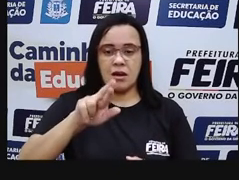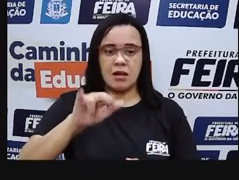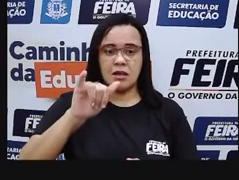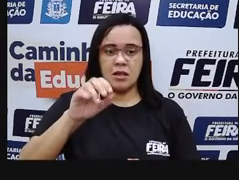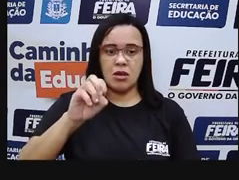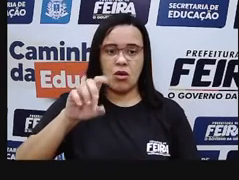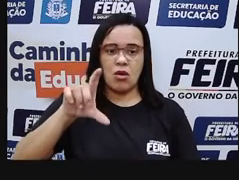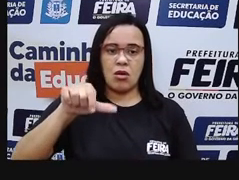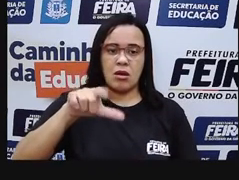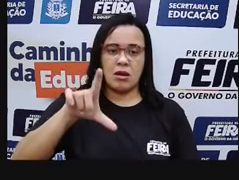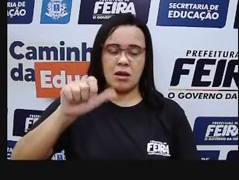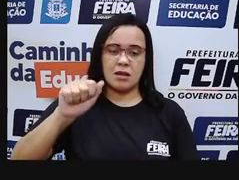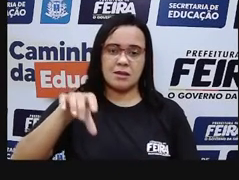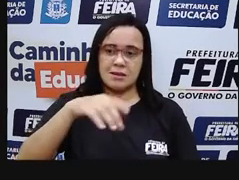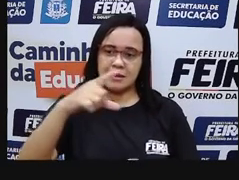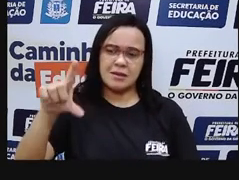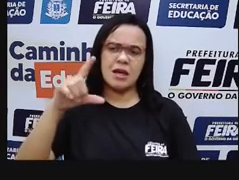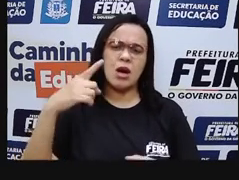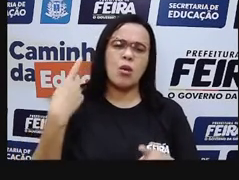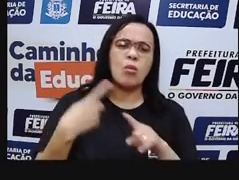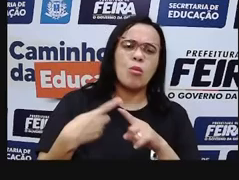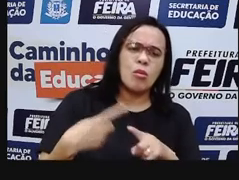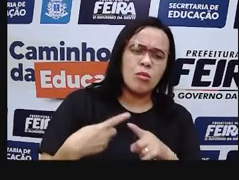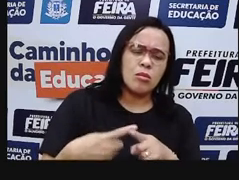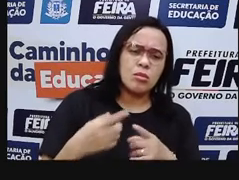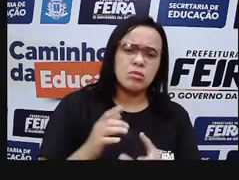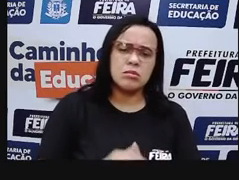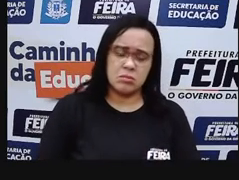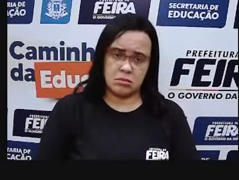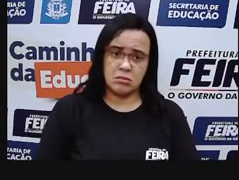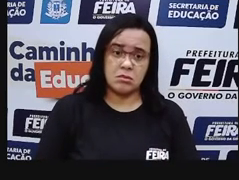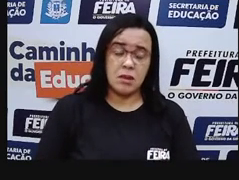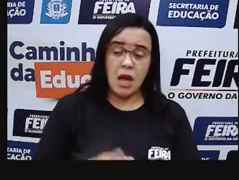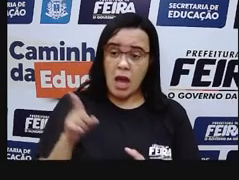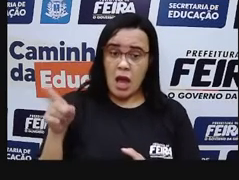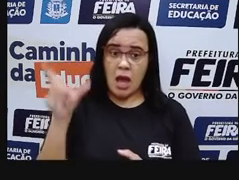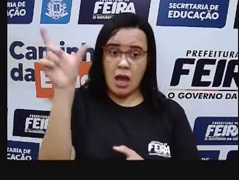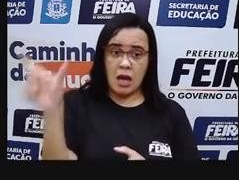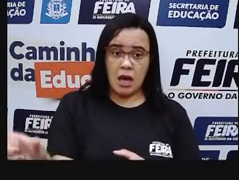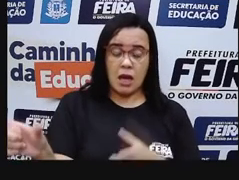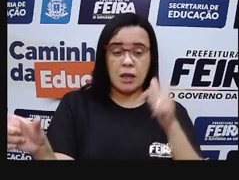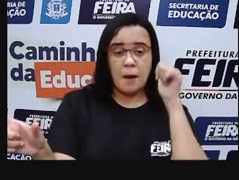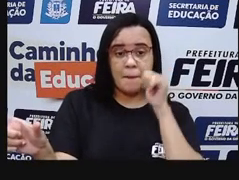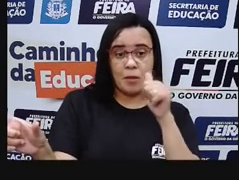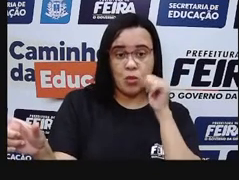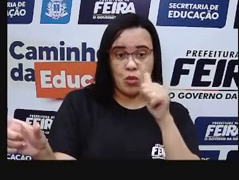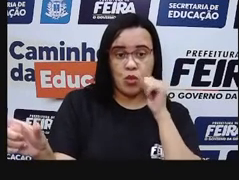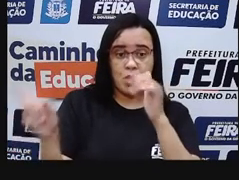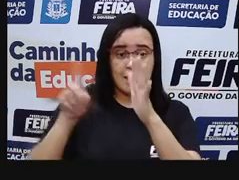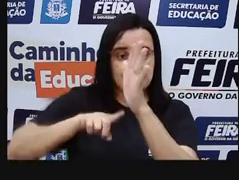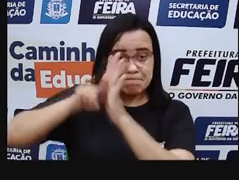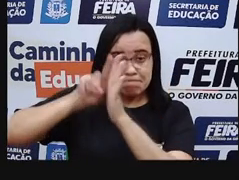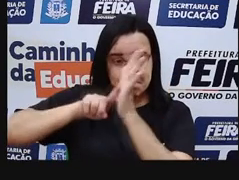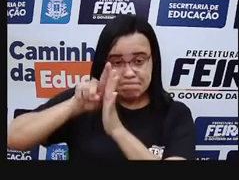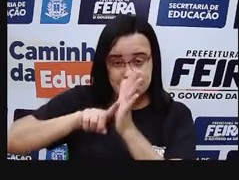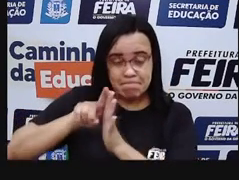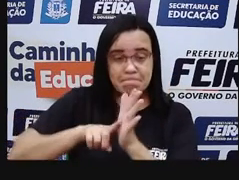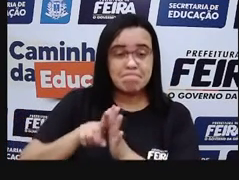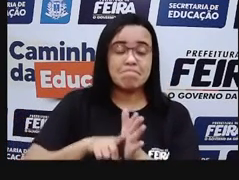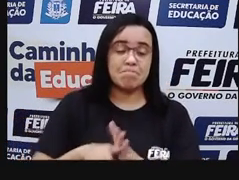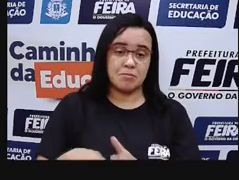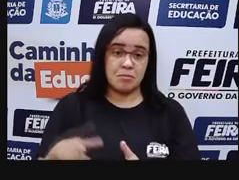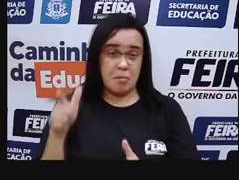que utilizava que foi estudada né desde lá é na China antiga por uma doença da varíola